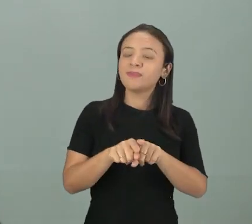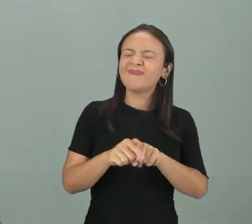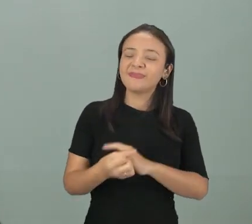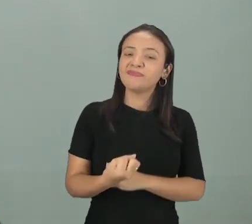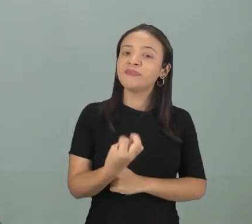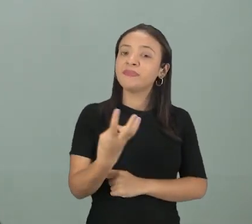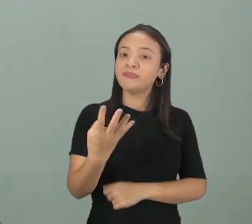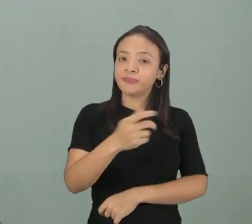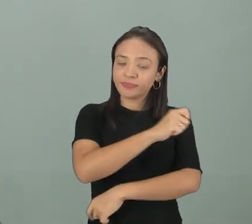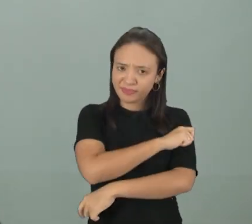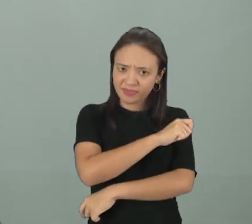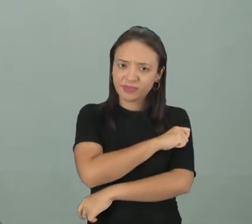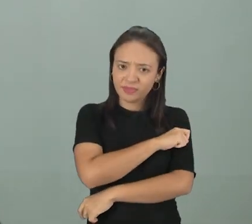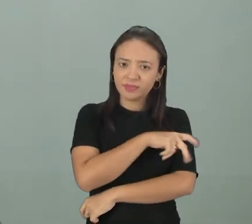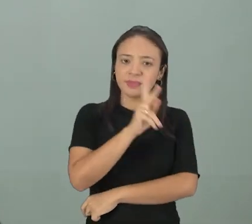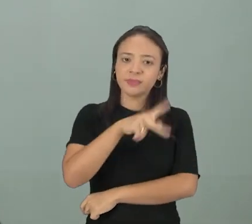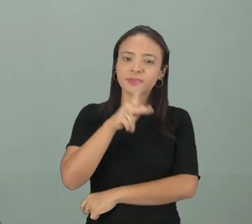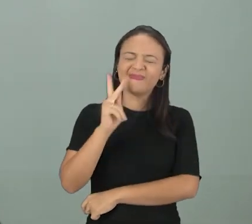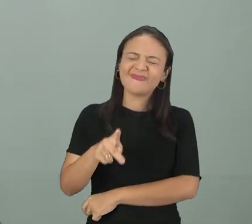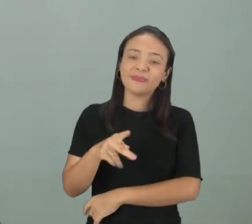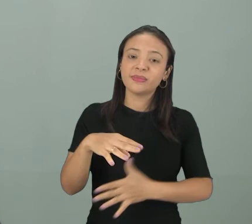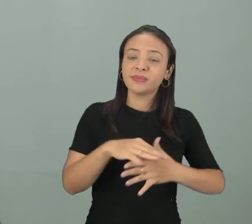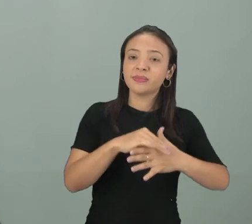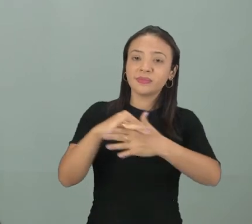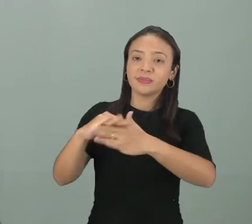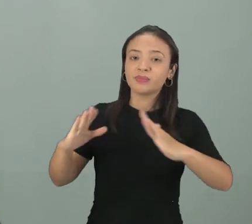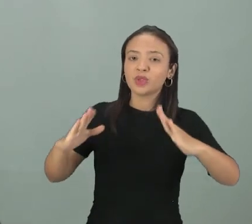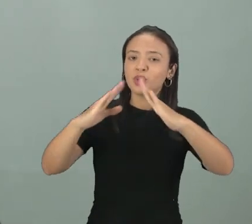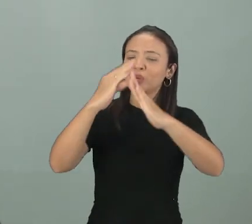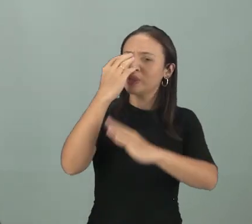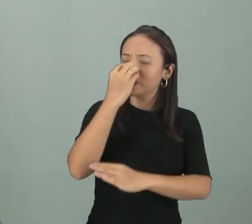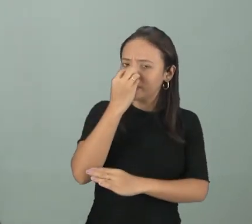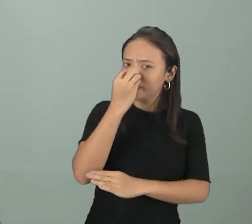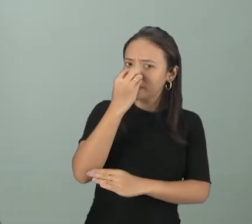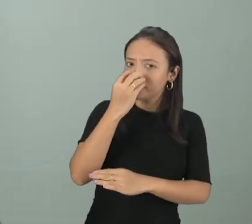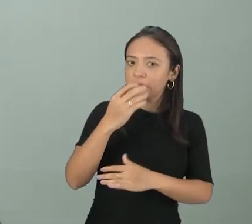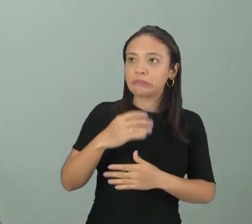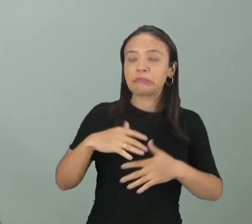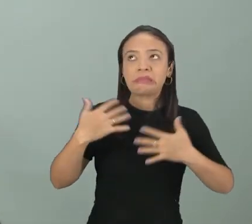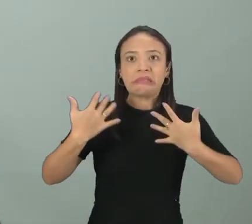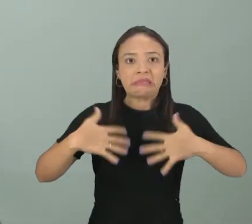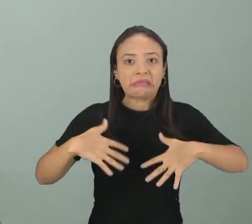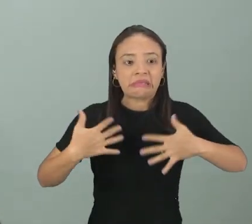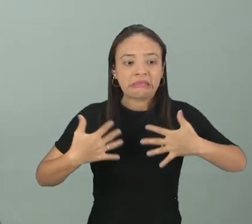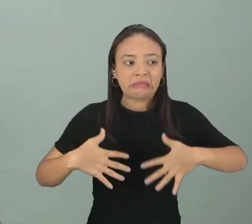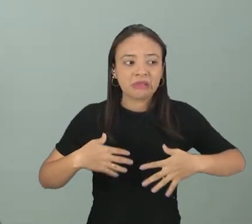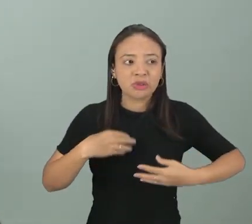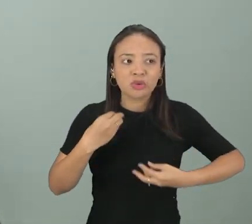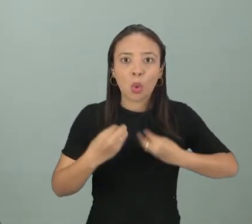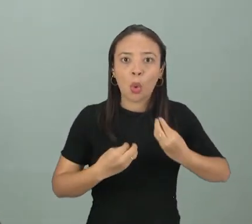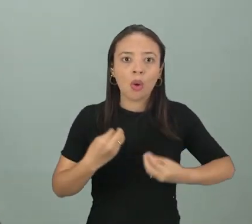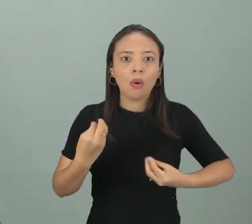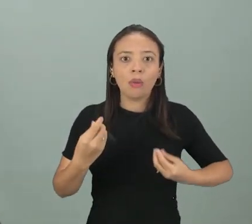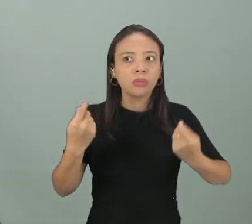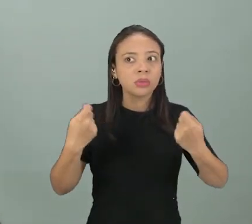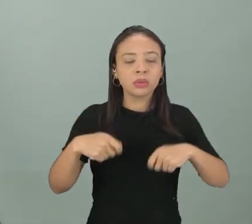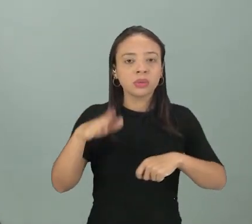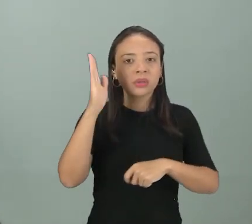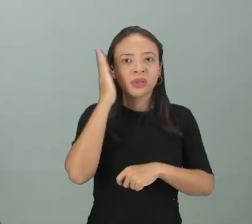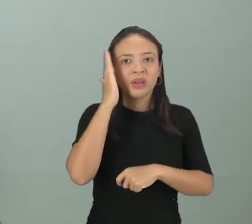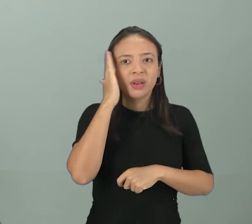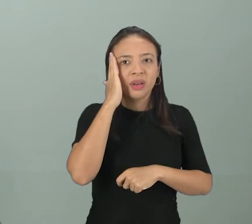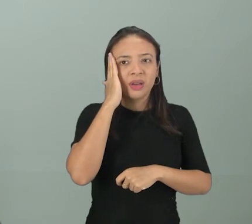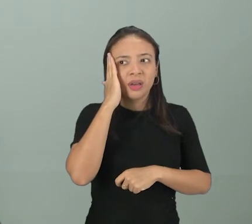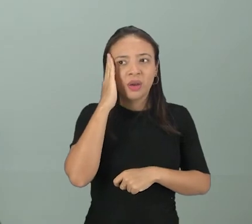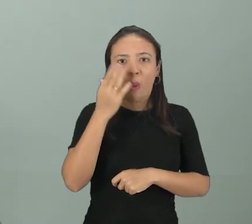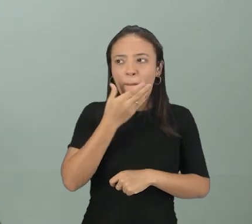quantos alunos a professora Leila levou ao circo Eita e agora como vamos descobrir isso